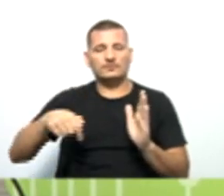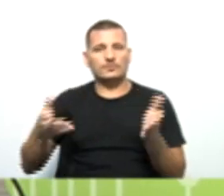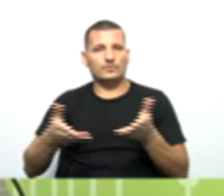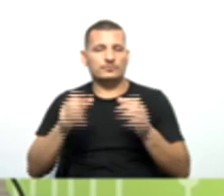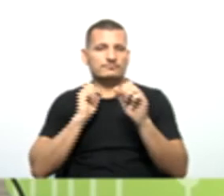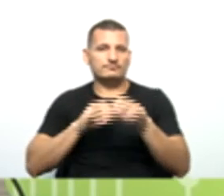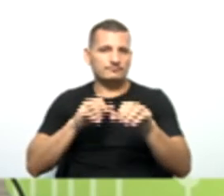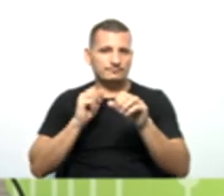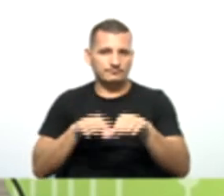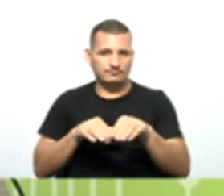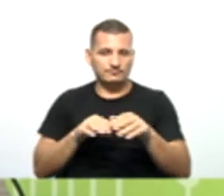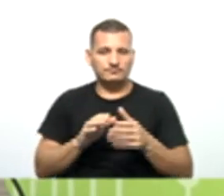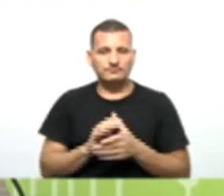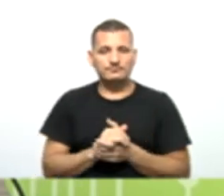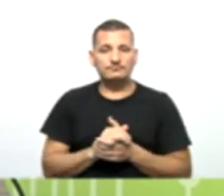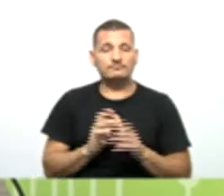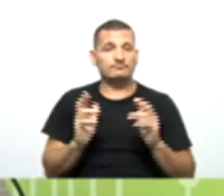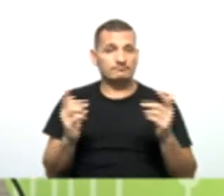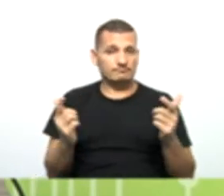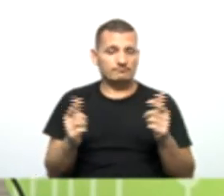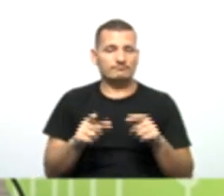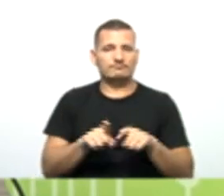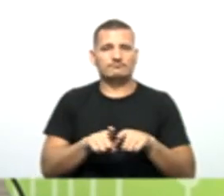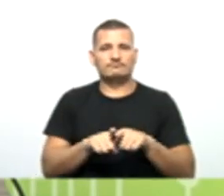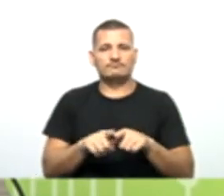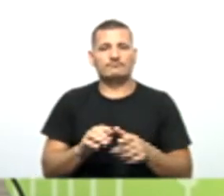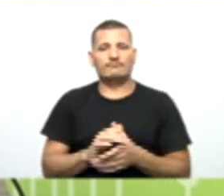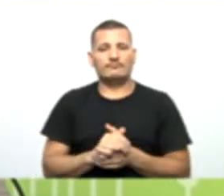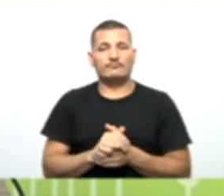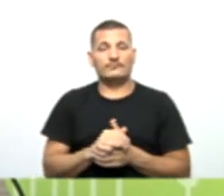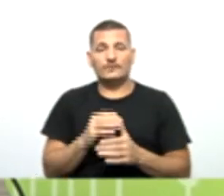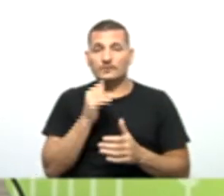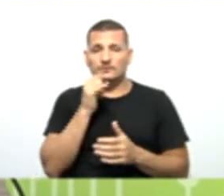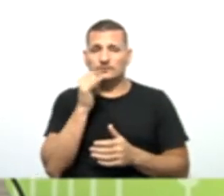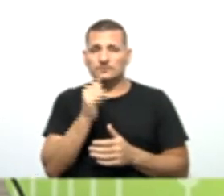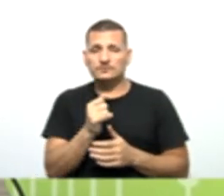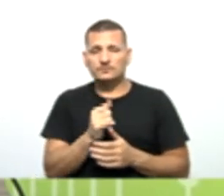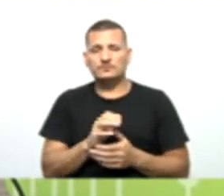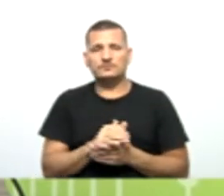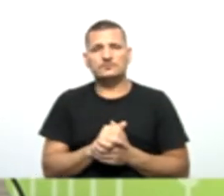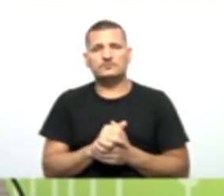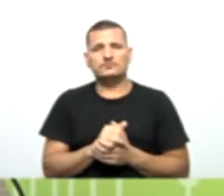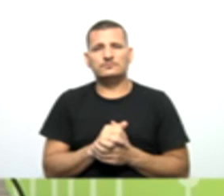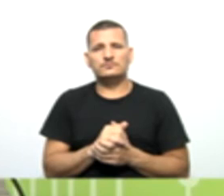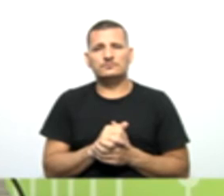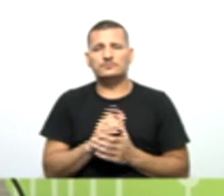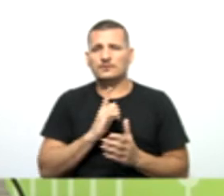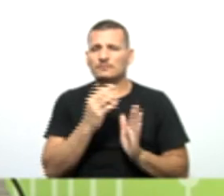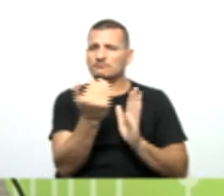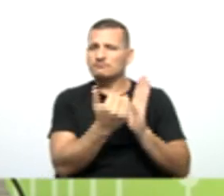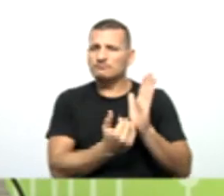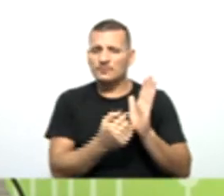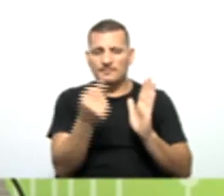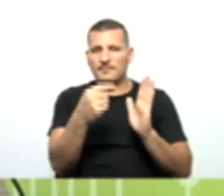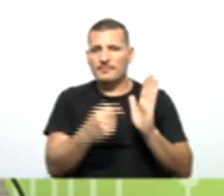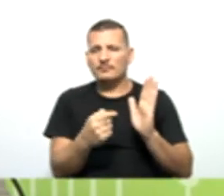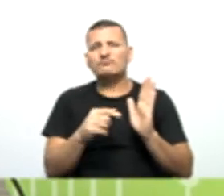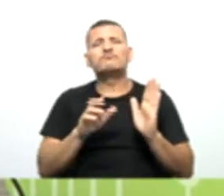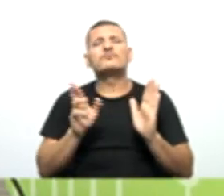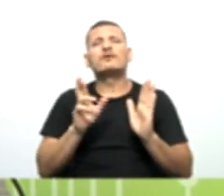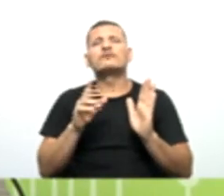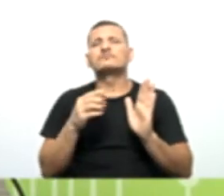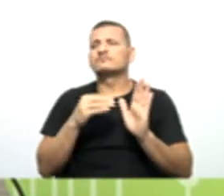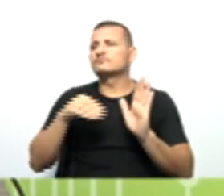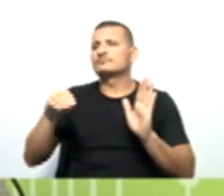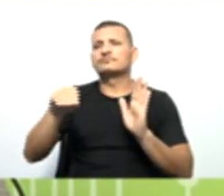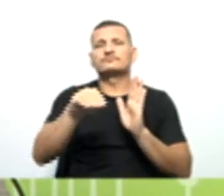aula. E é claro que se existem atividades, você tem que definir quem são as pessoas que vão fazer essas atividades.